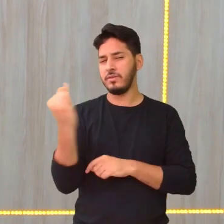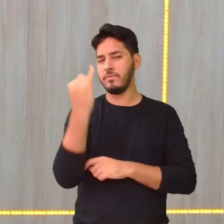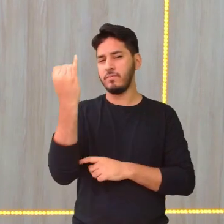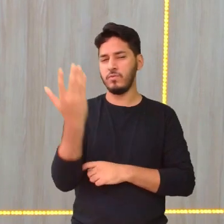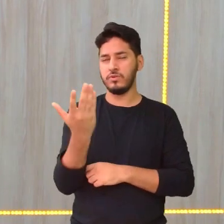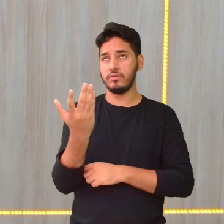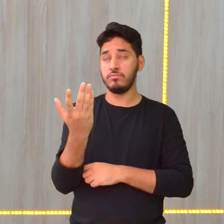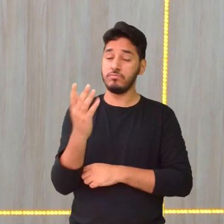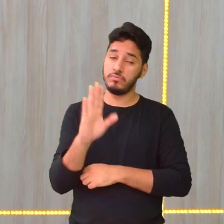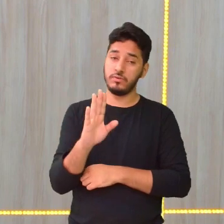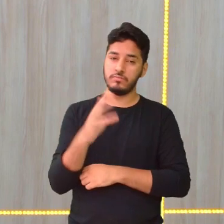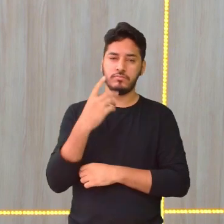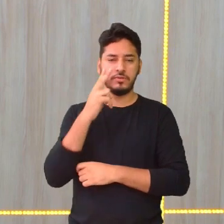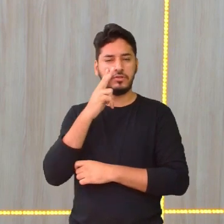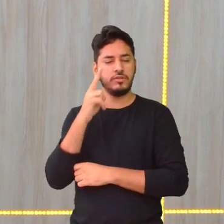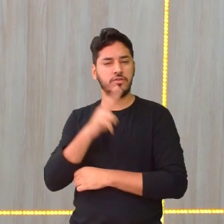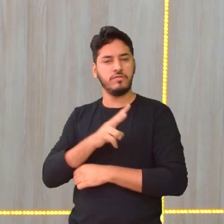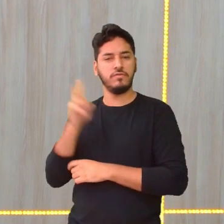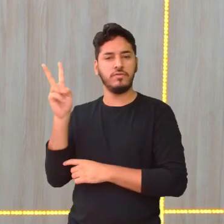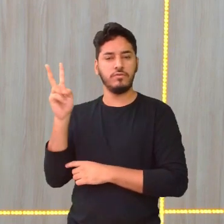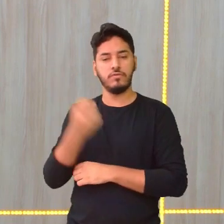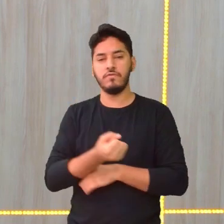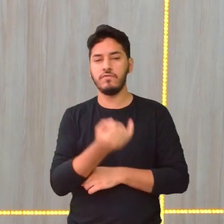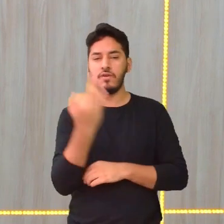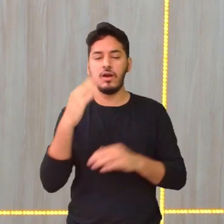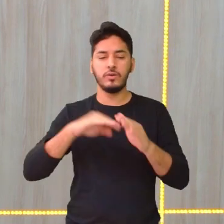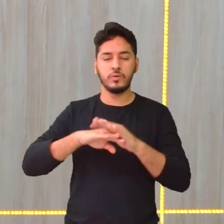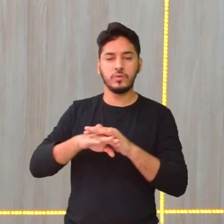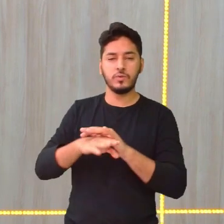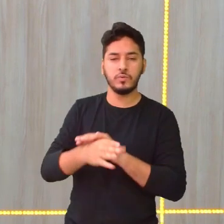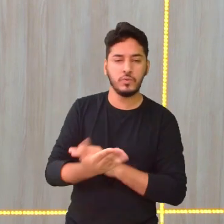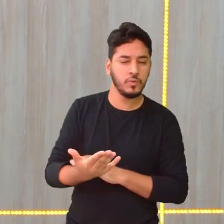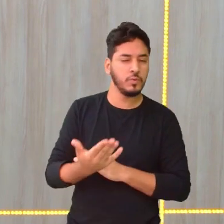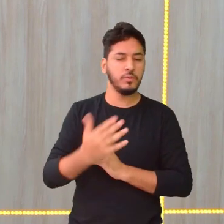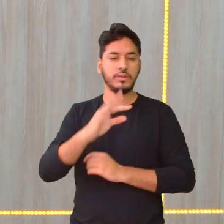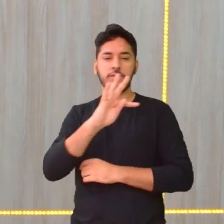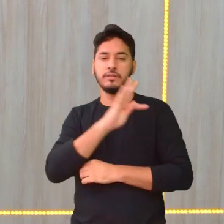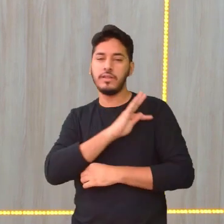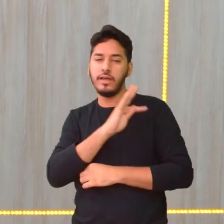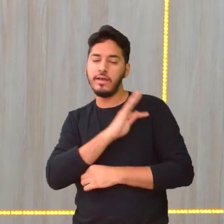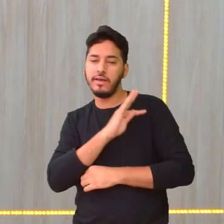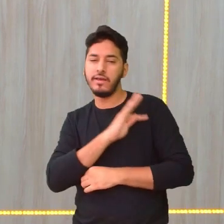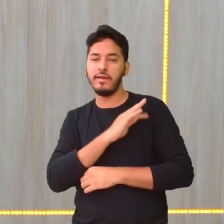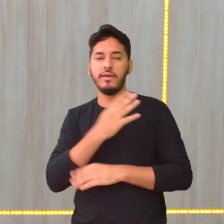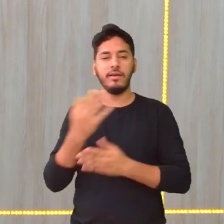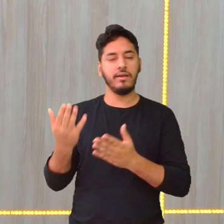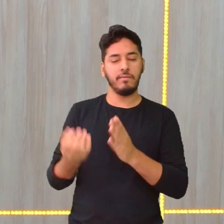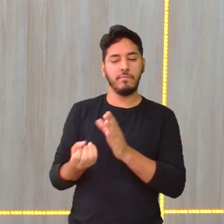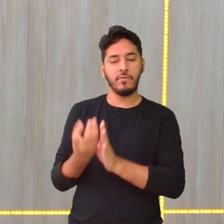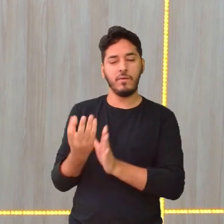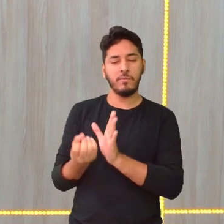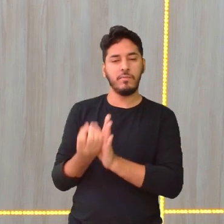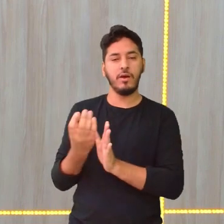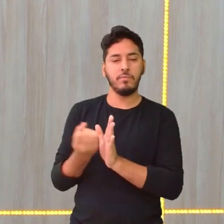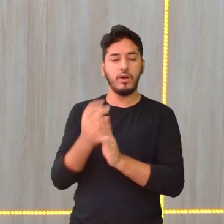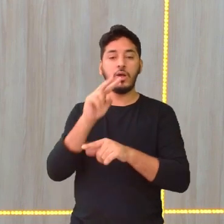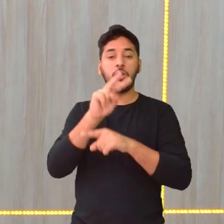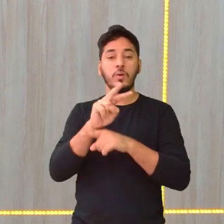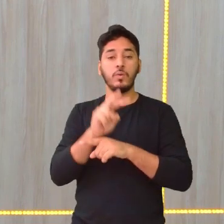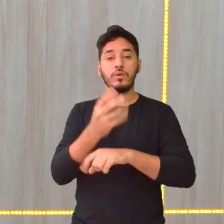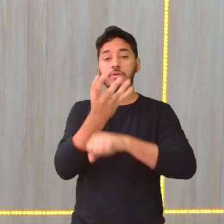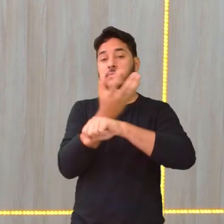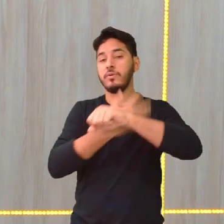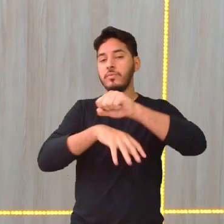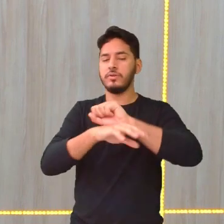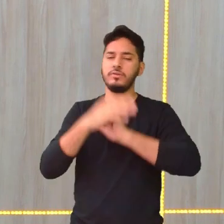Porque nós vimos que muitos costumes, muitas técnicas, muitas produções que cuidam do meio ambiente,